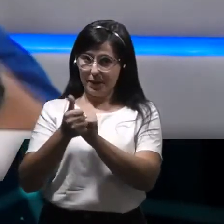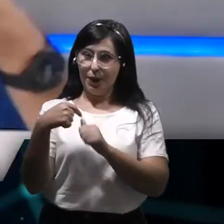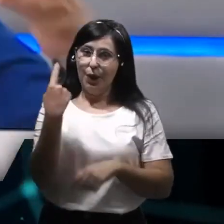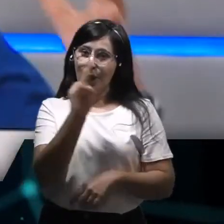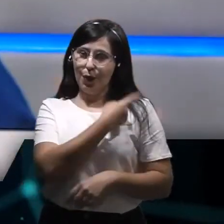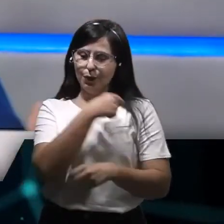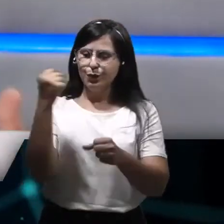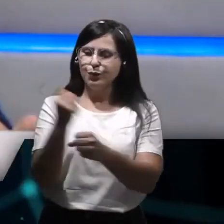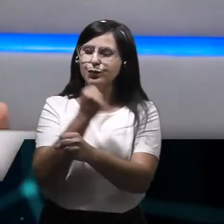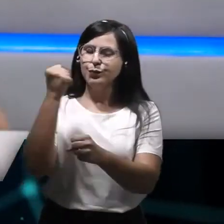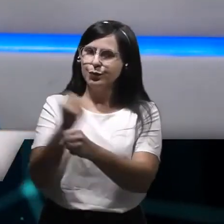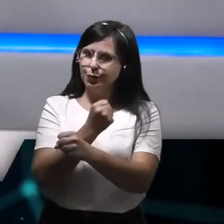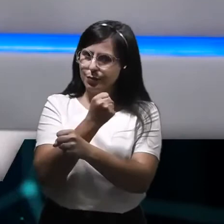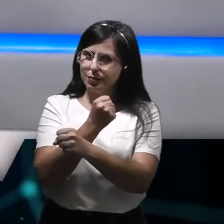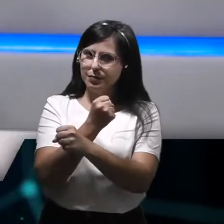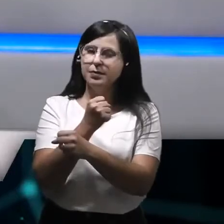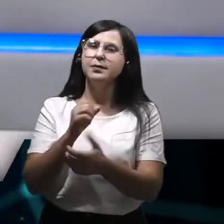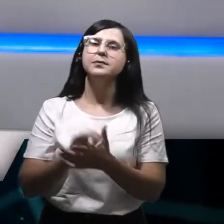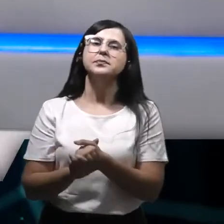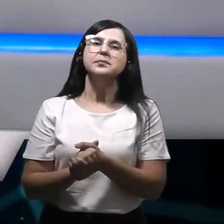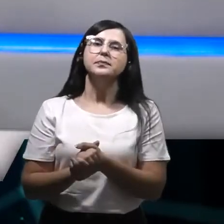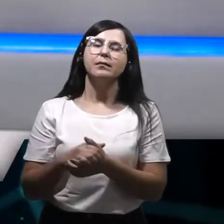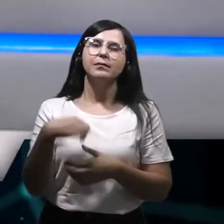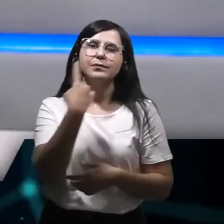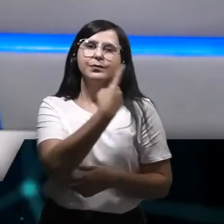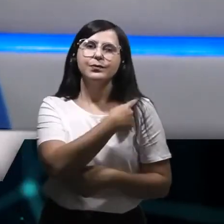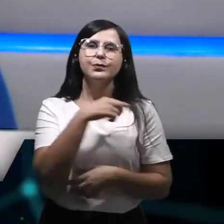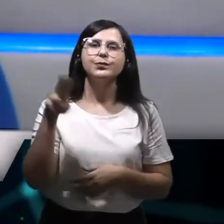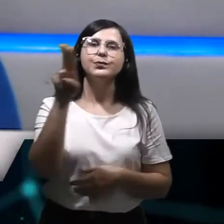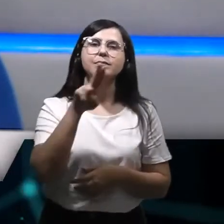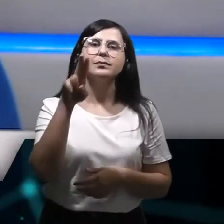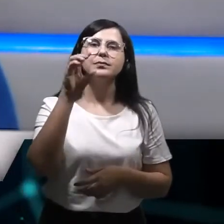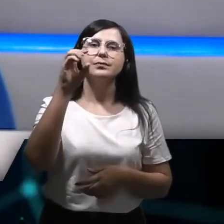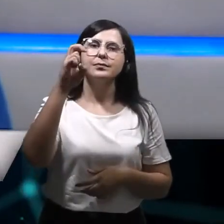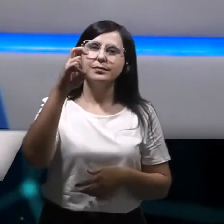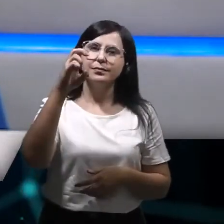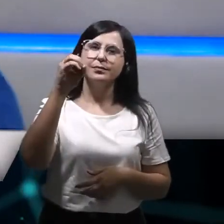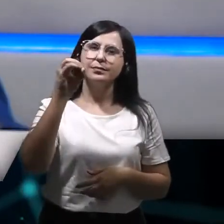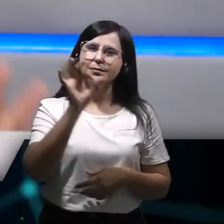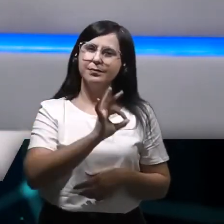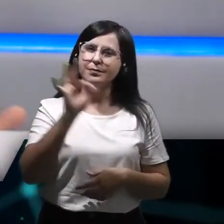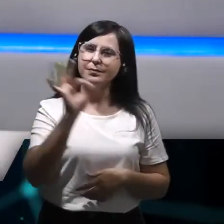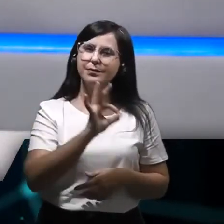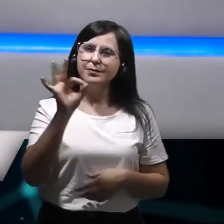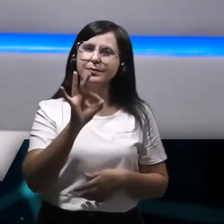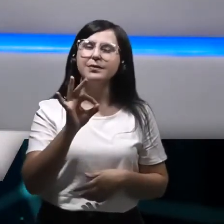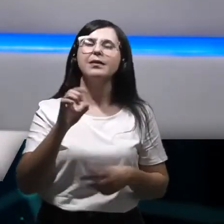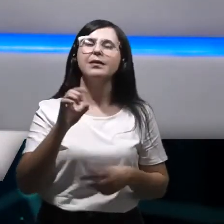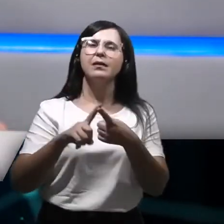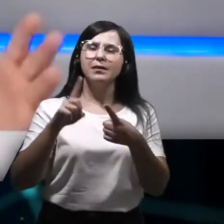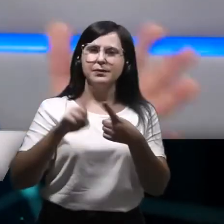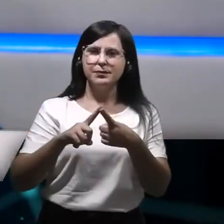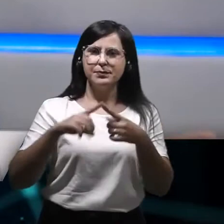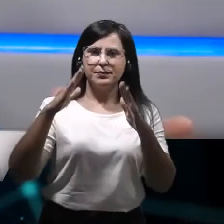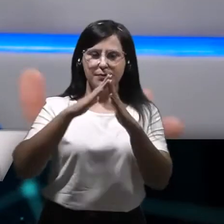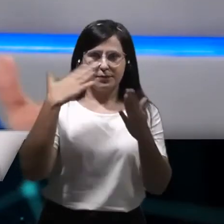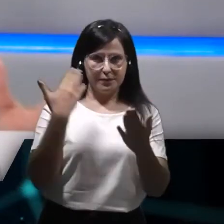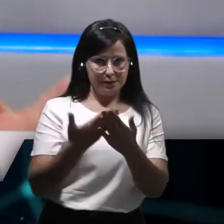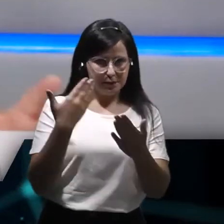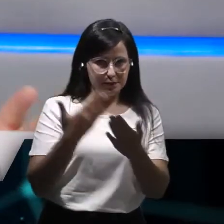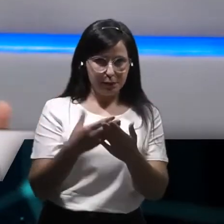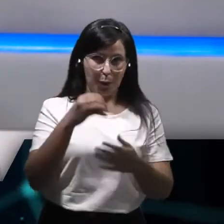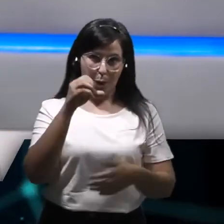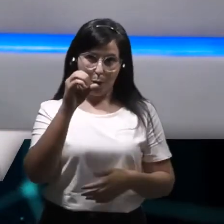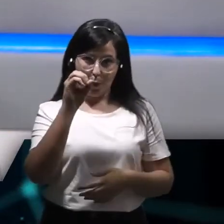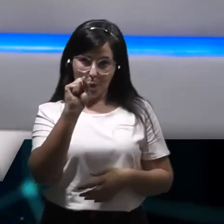com autoconstrução, onde iremos gastar 50% do investimento. Uma escola com 8 salas de aula, com refeitório,